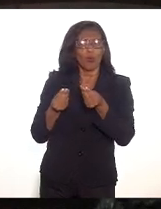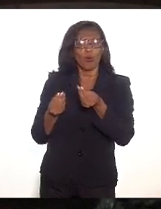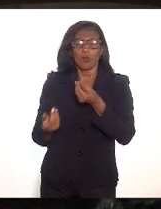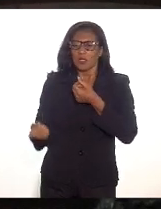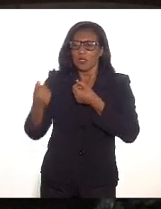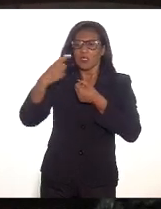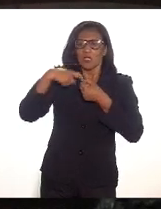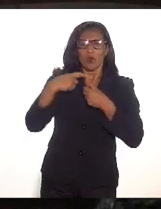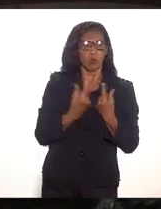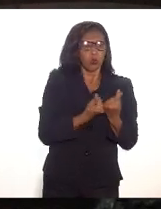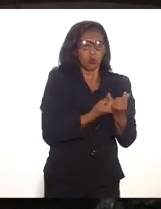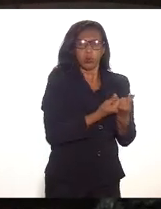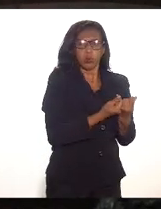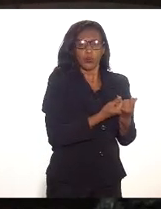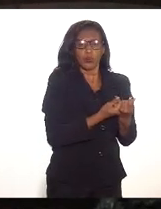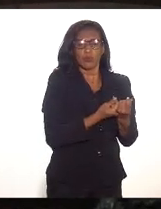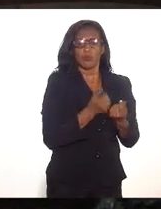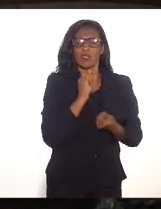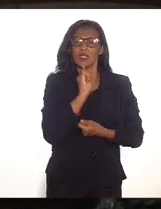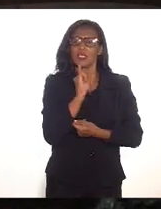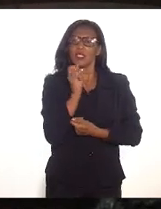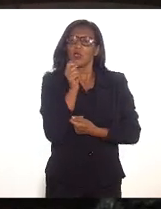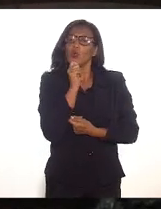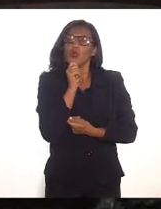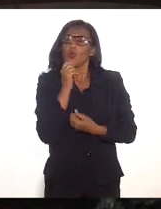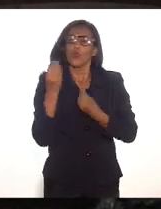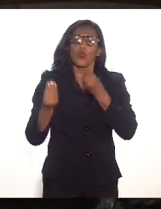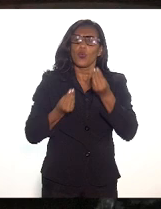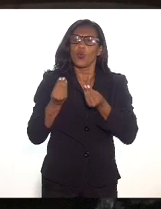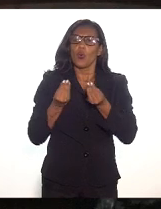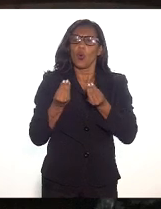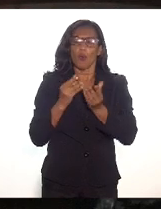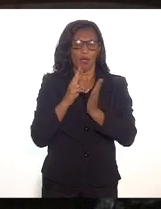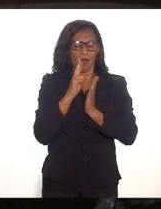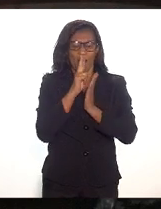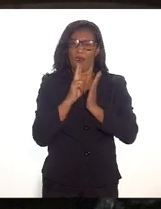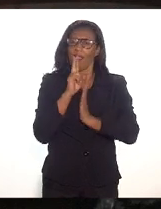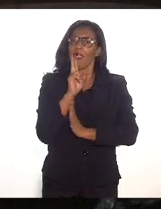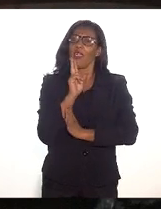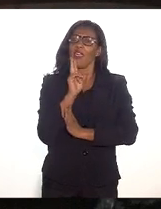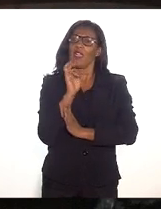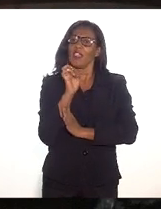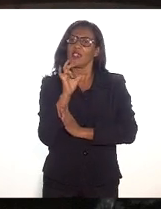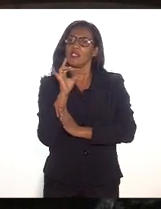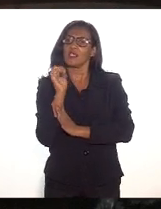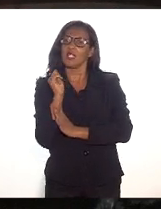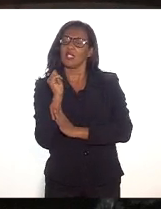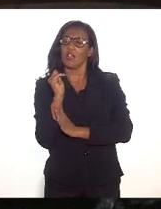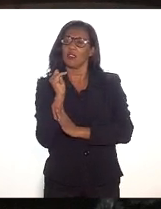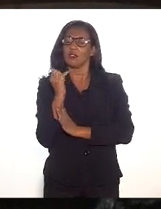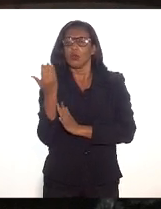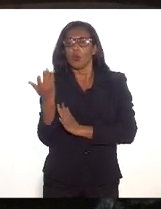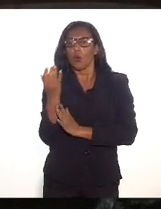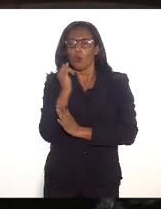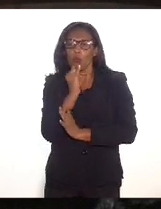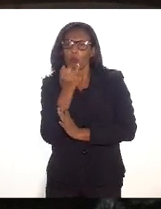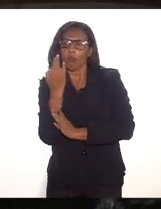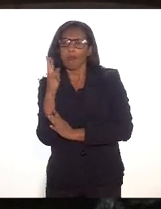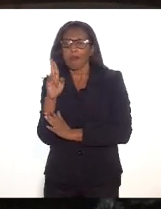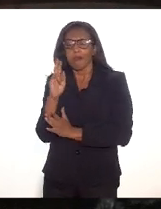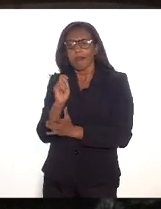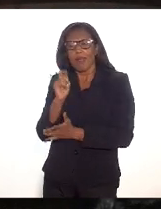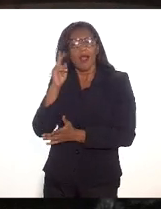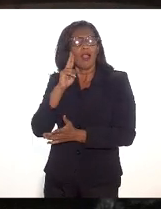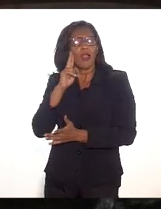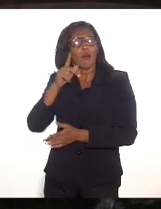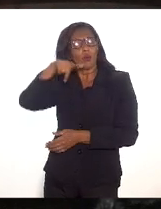recuperar financeiramente. Se não tiver receita na mão das pessoas, como sempre nos lembra o nobre deputado